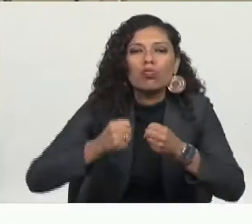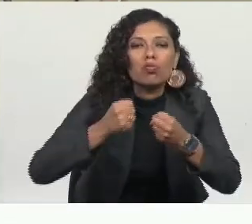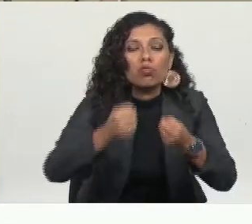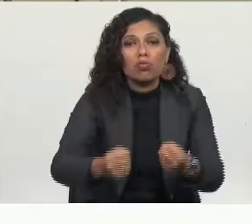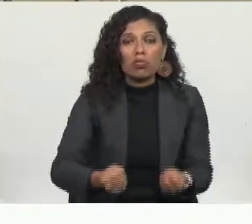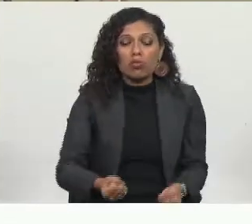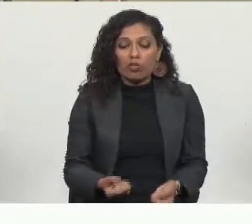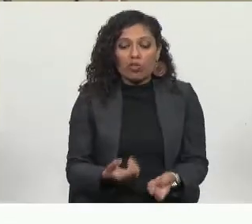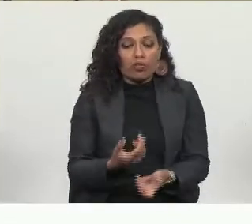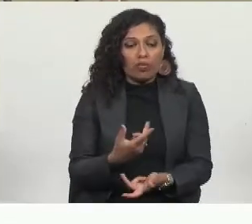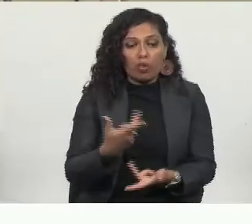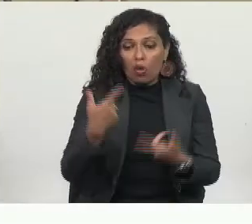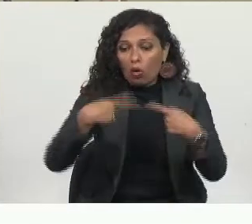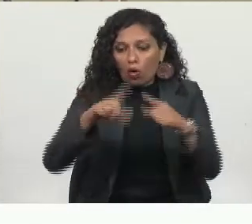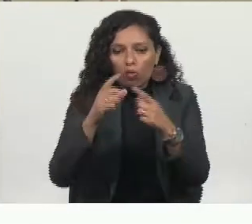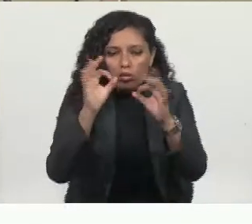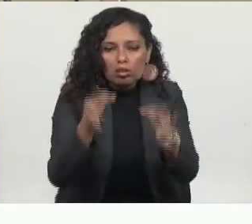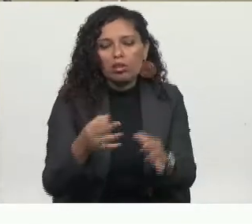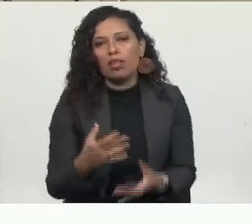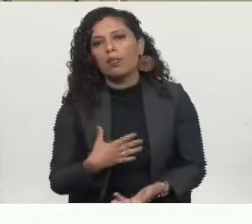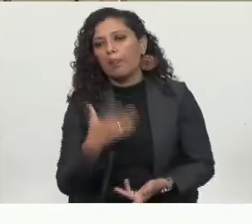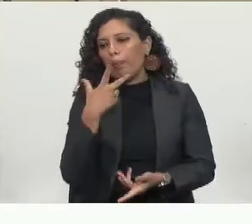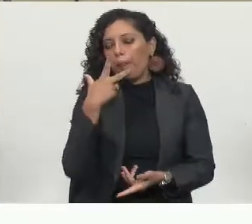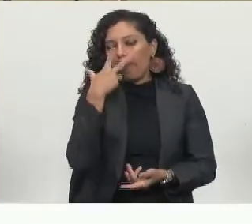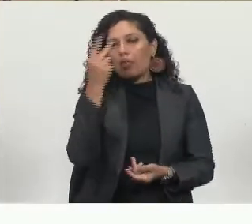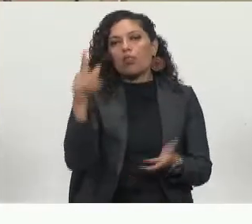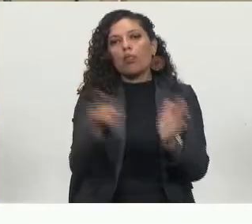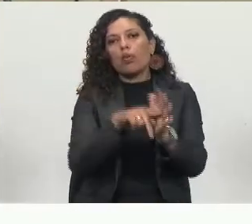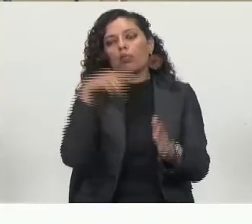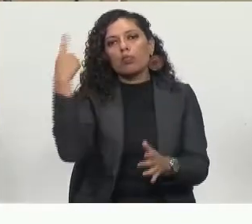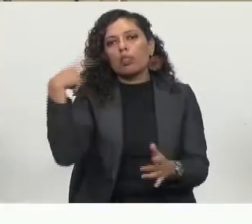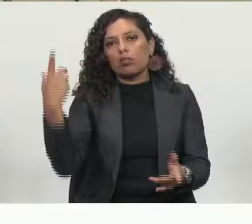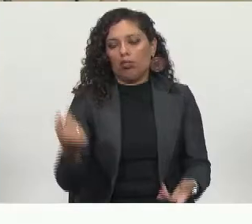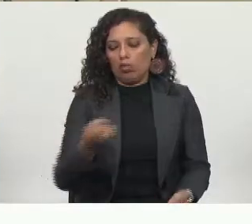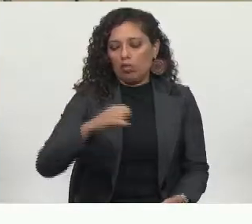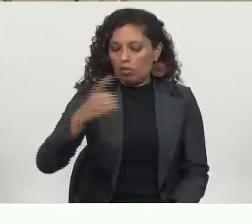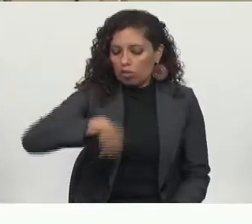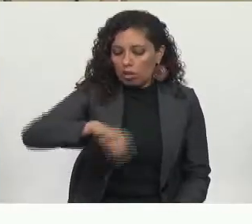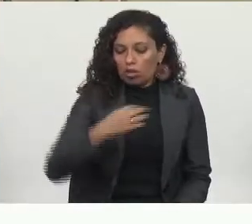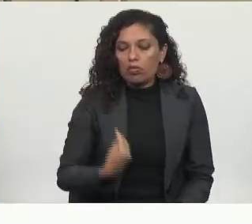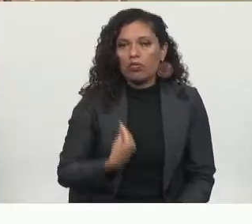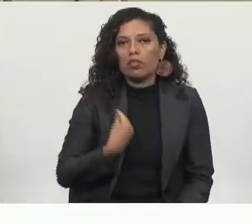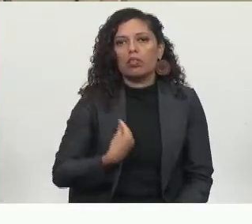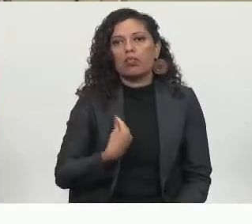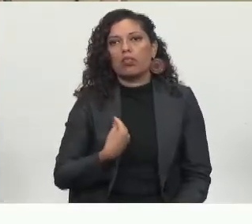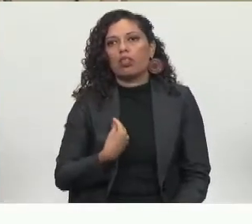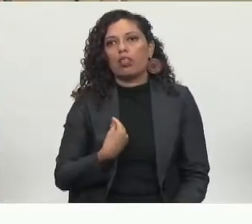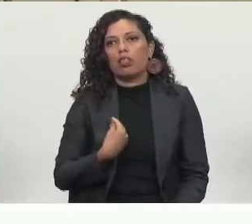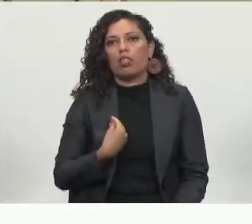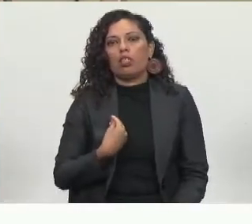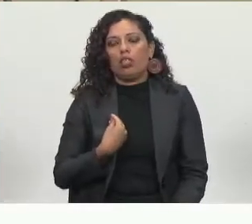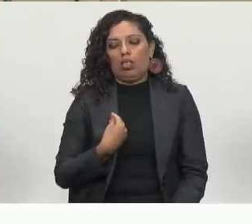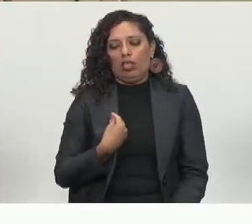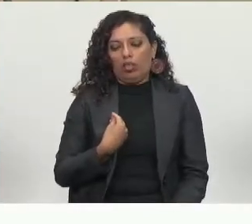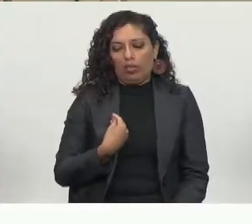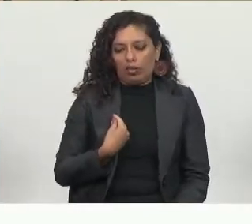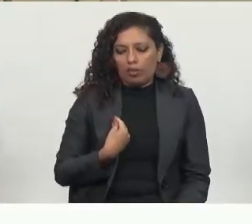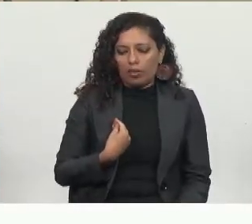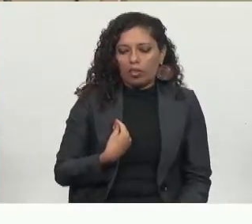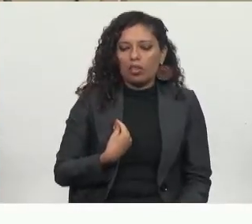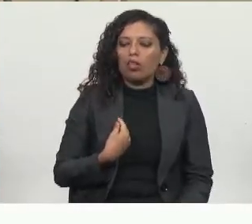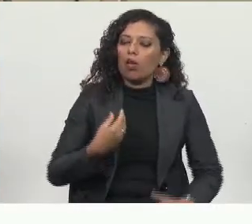realidade. Isso chega a ser insano. Se nós estivéssemos vivendo dias de sanidade mental